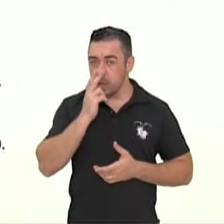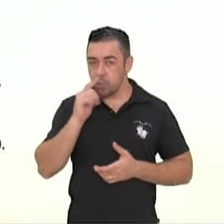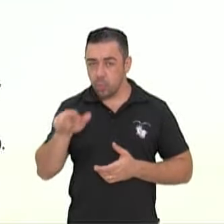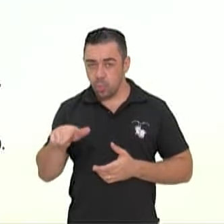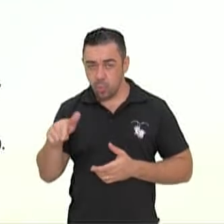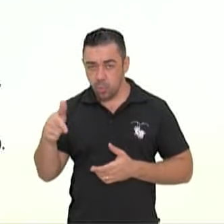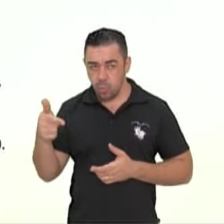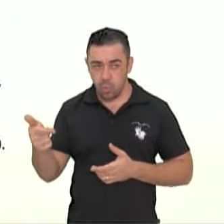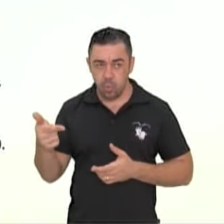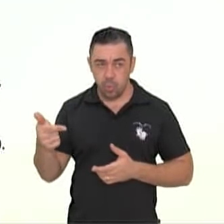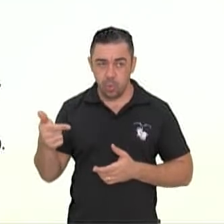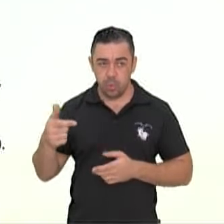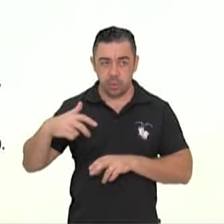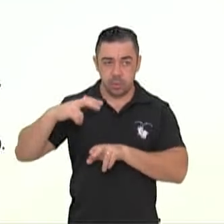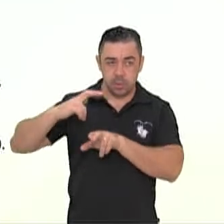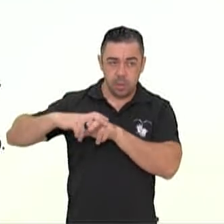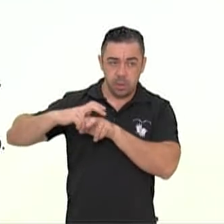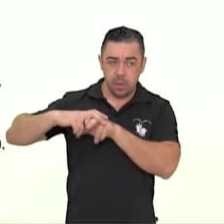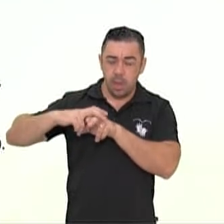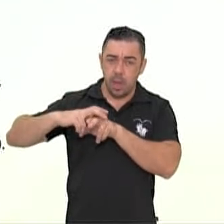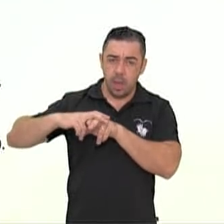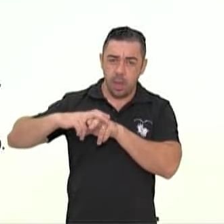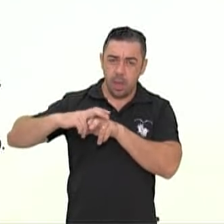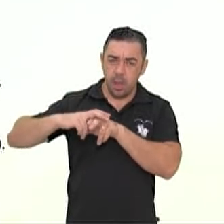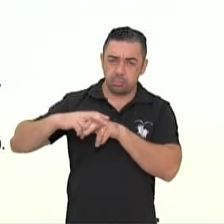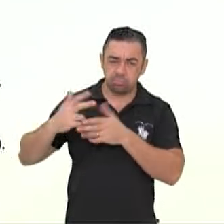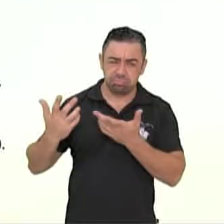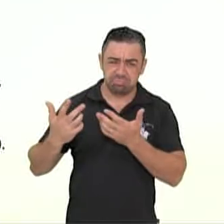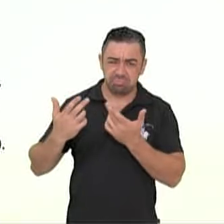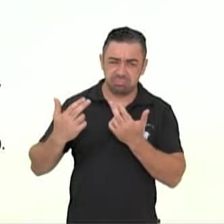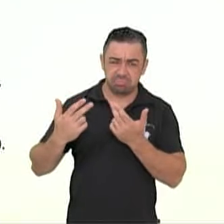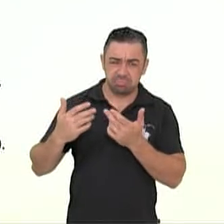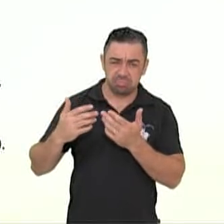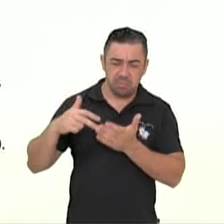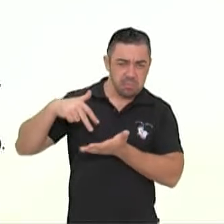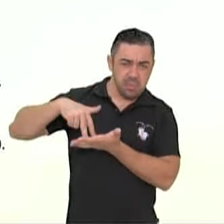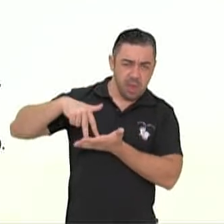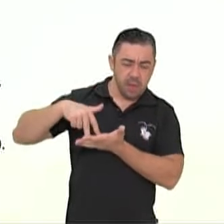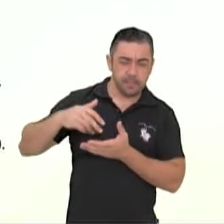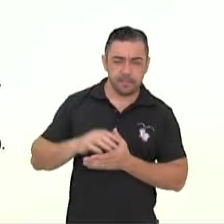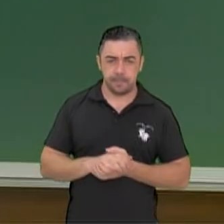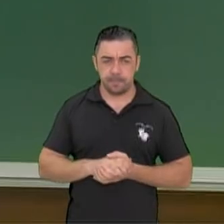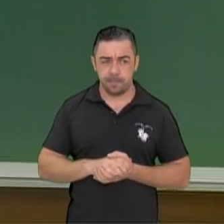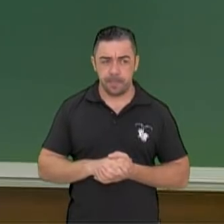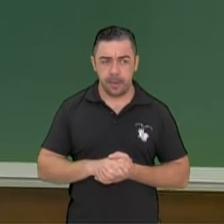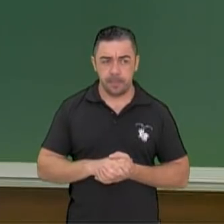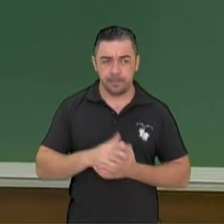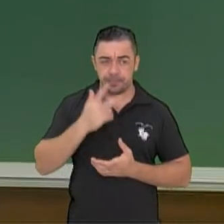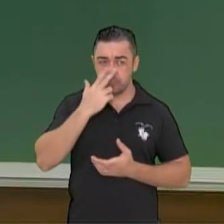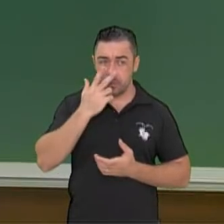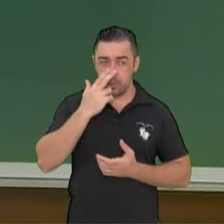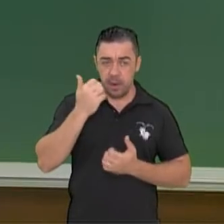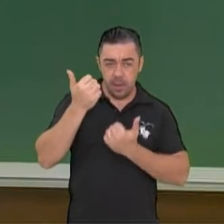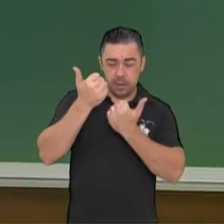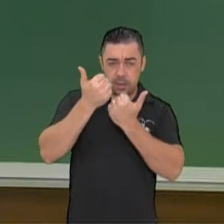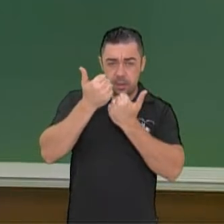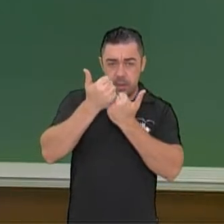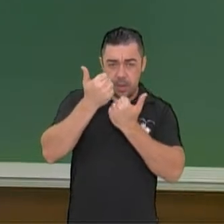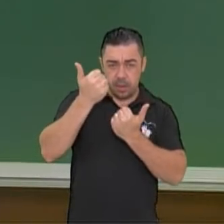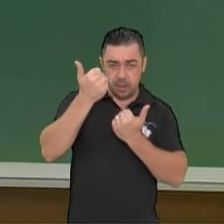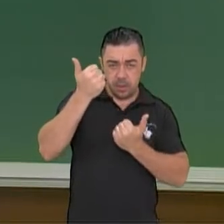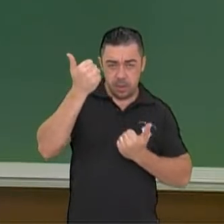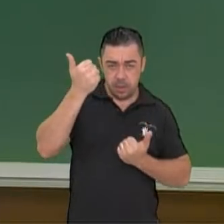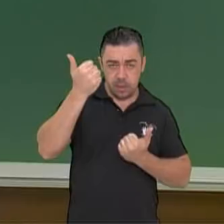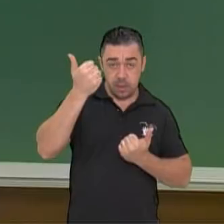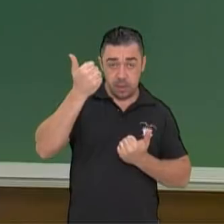outro está sentado ou meio que, de pé, numa posição hierárquica acima